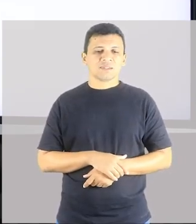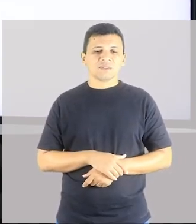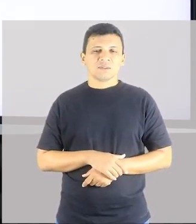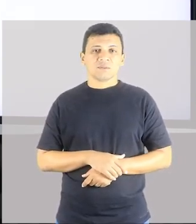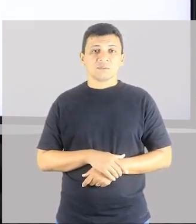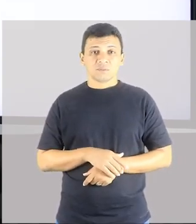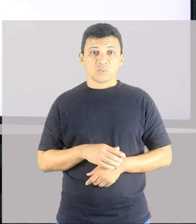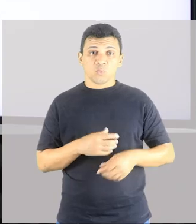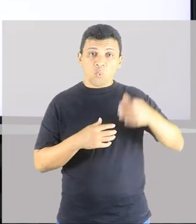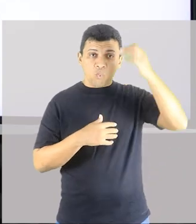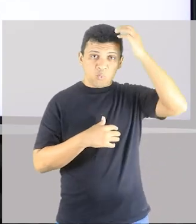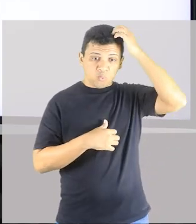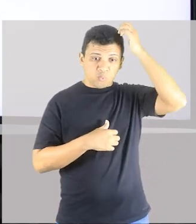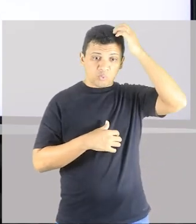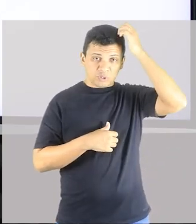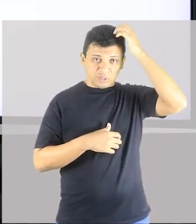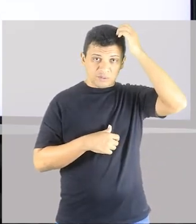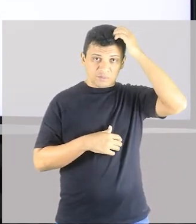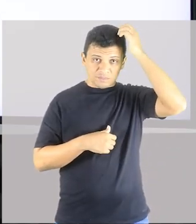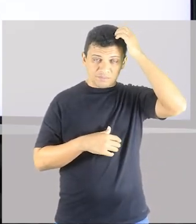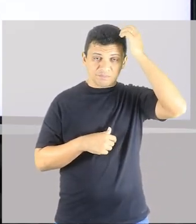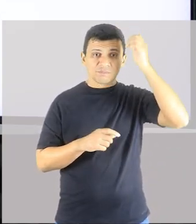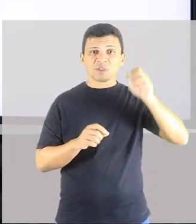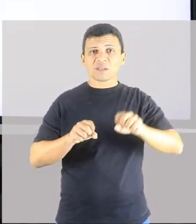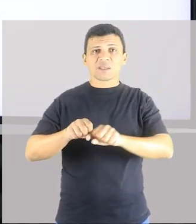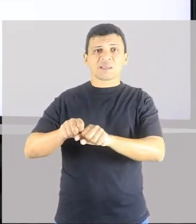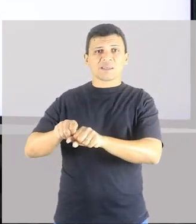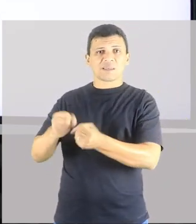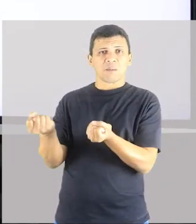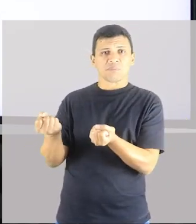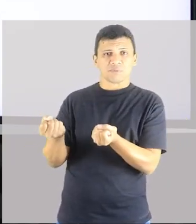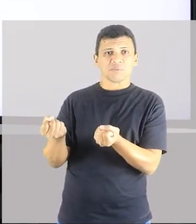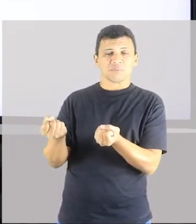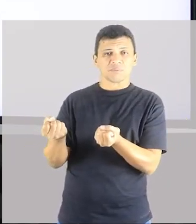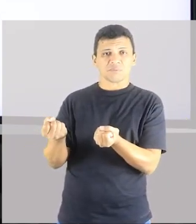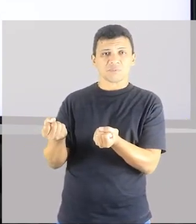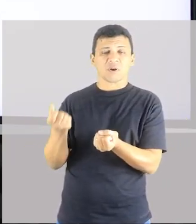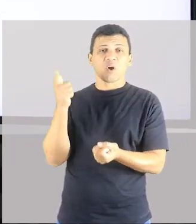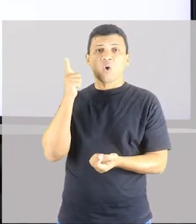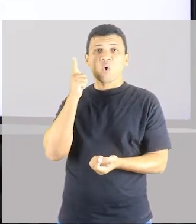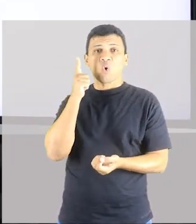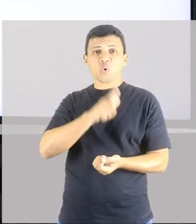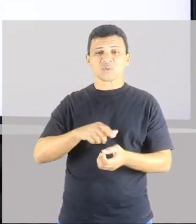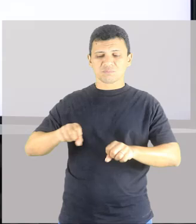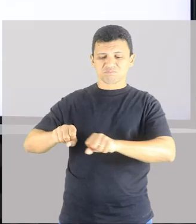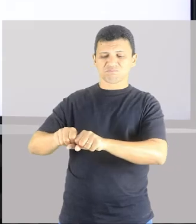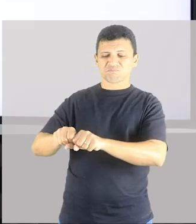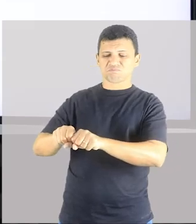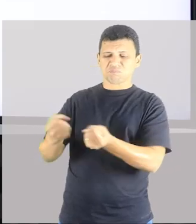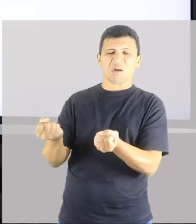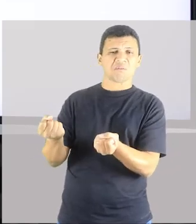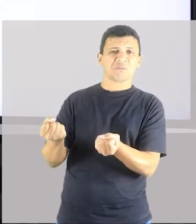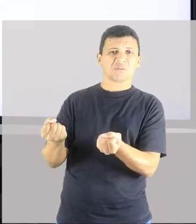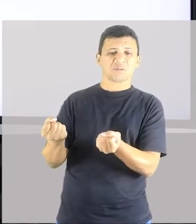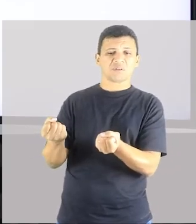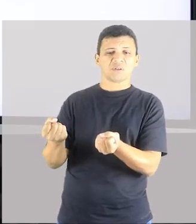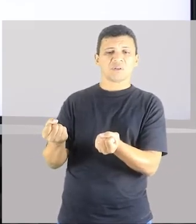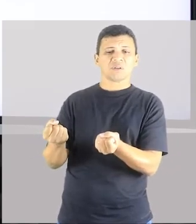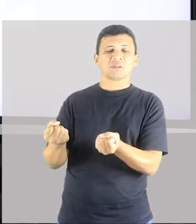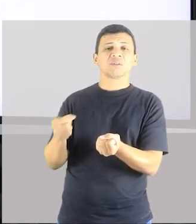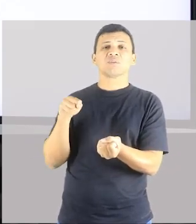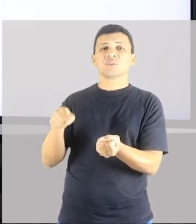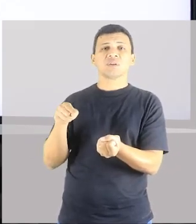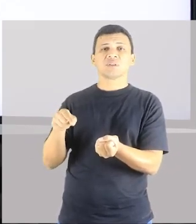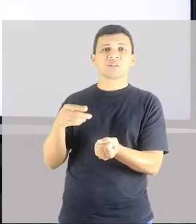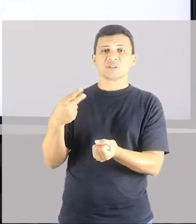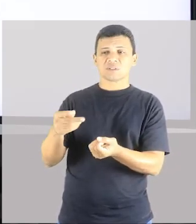O gorila quebrou, ele expandiu, né? Ele conseguiu forçar a barra ou as barras da